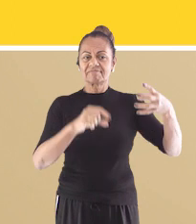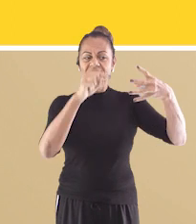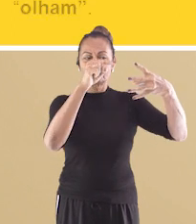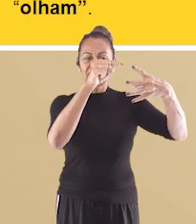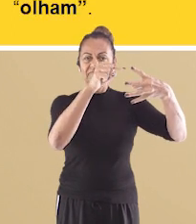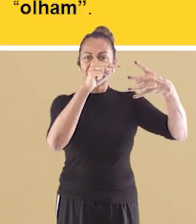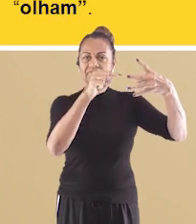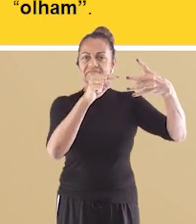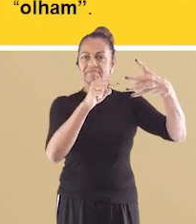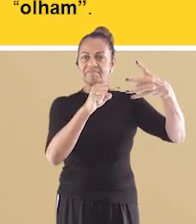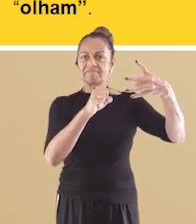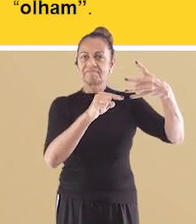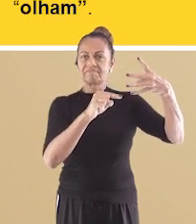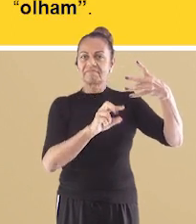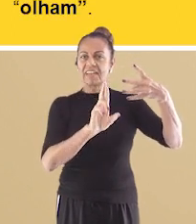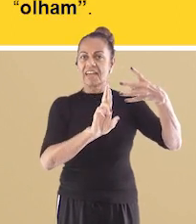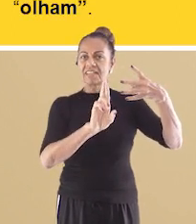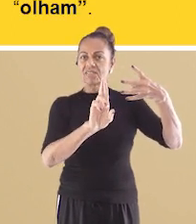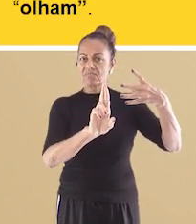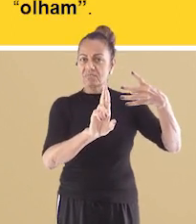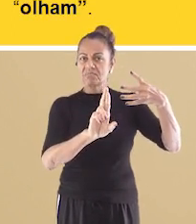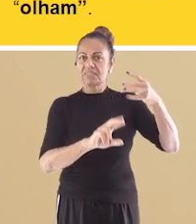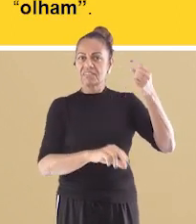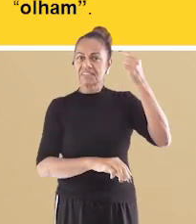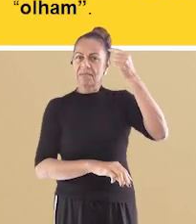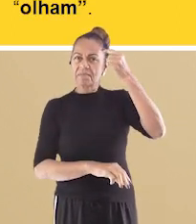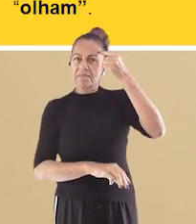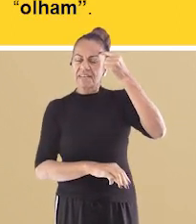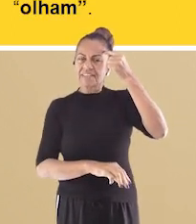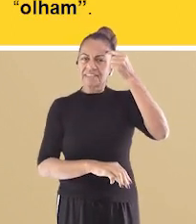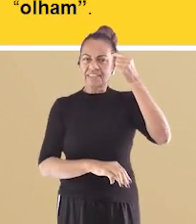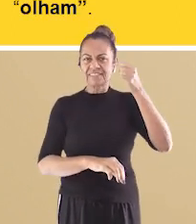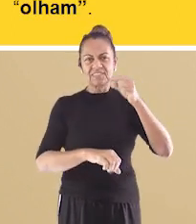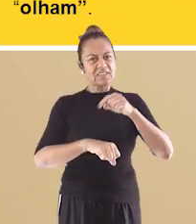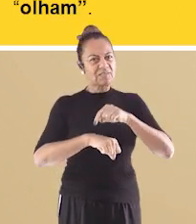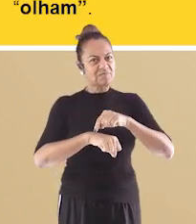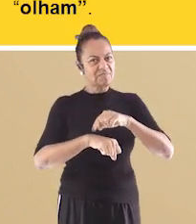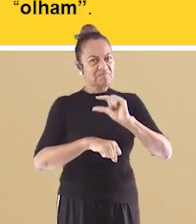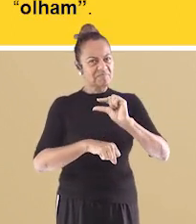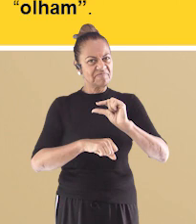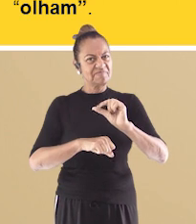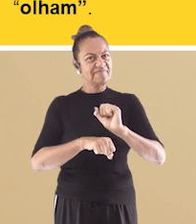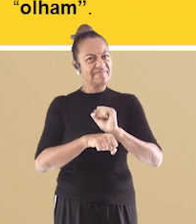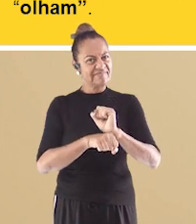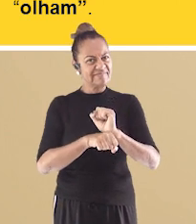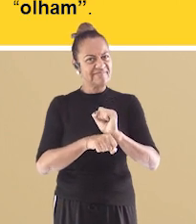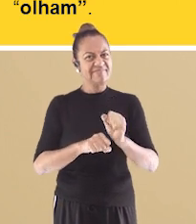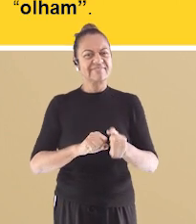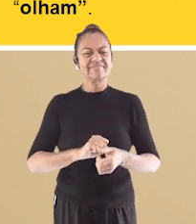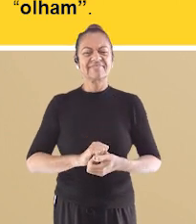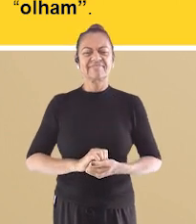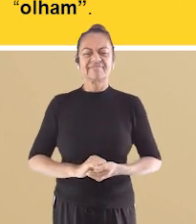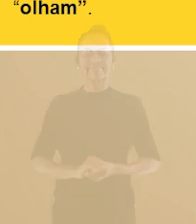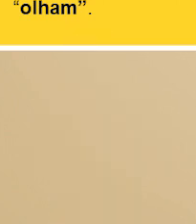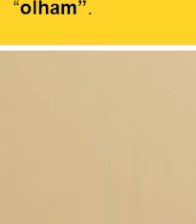Deus. Ou letra D. Cantar rima com devagar e olham. Tempo para vocês pensarem.